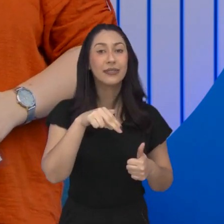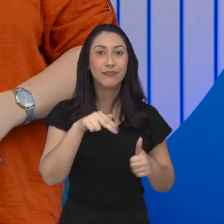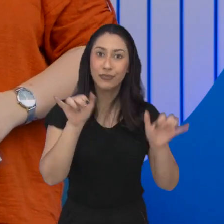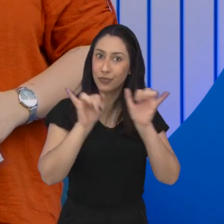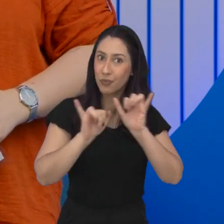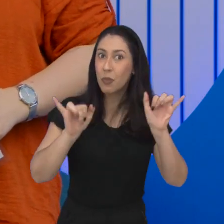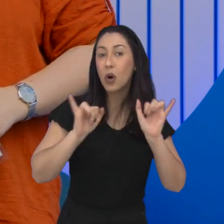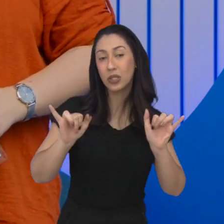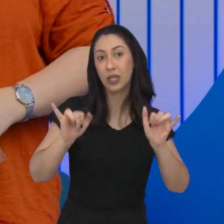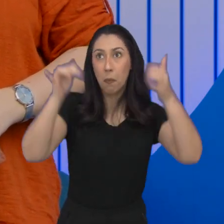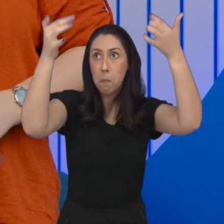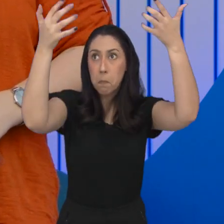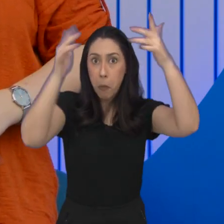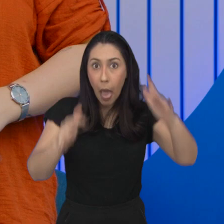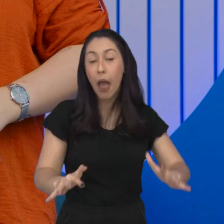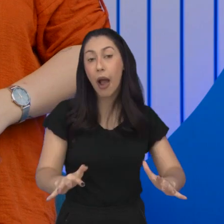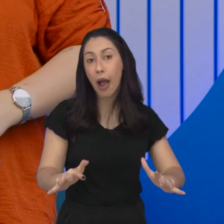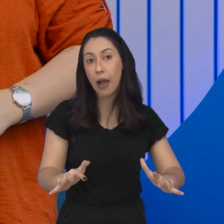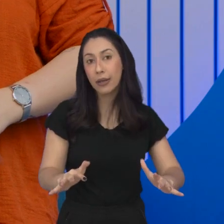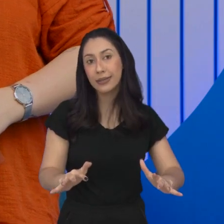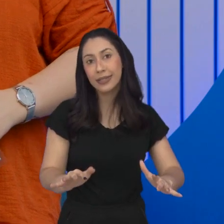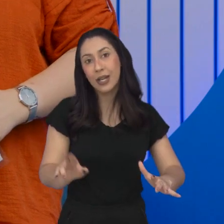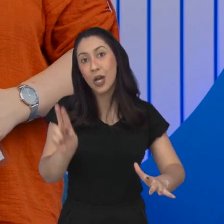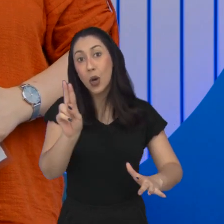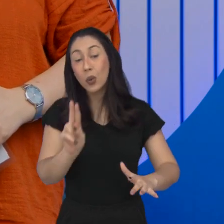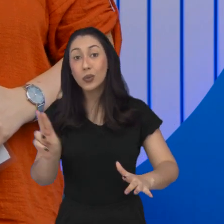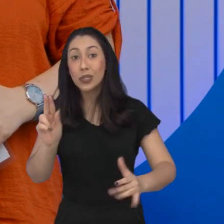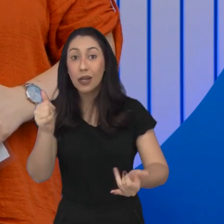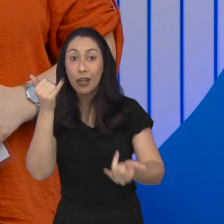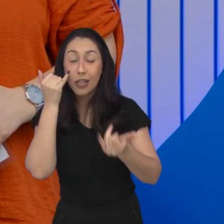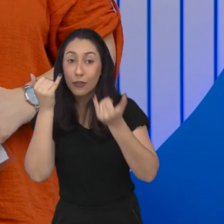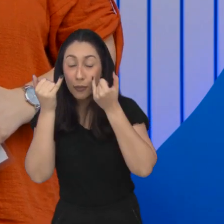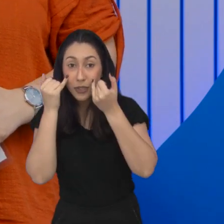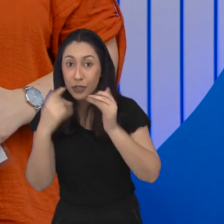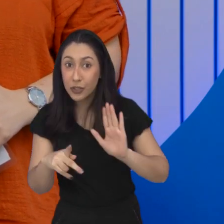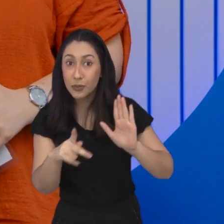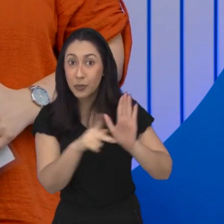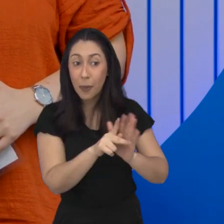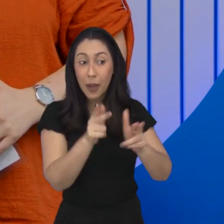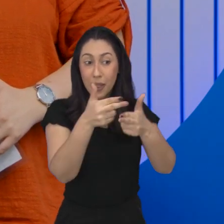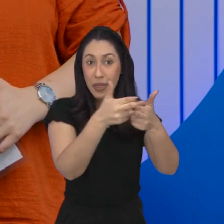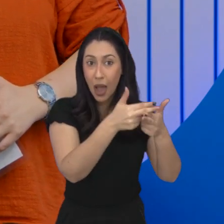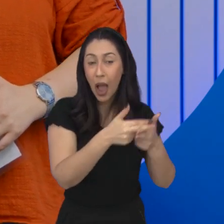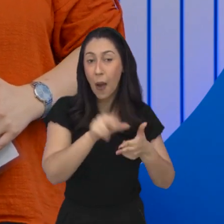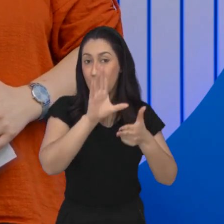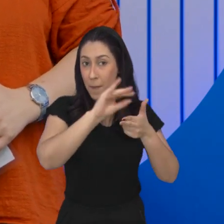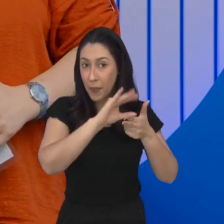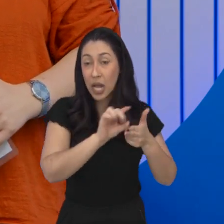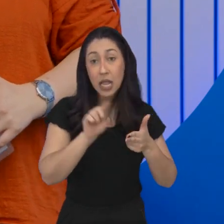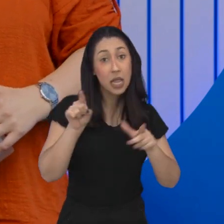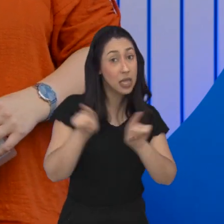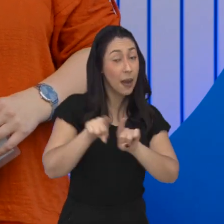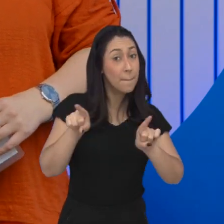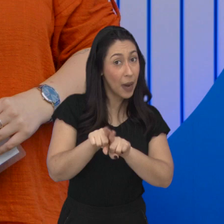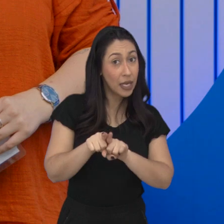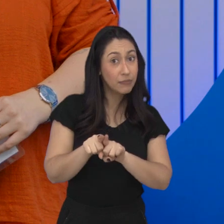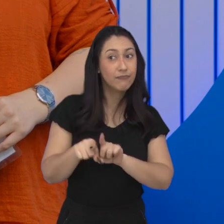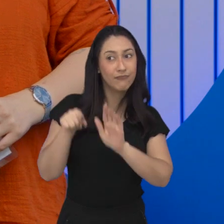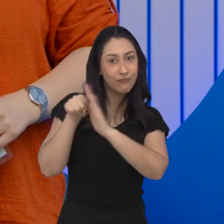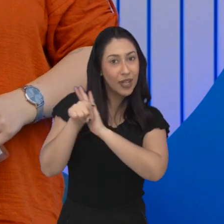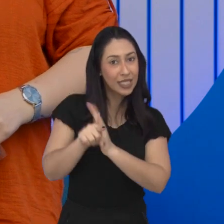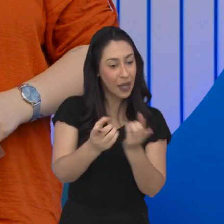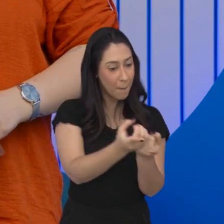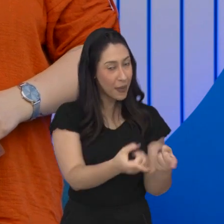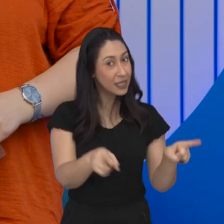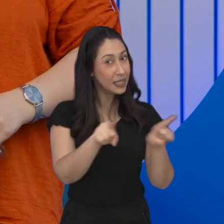de Monitoramento e Alerta de Desastres, por exemplo, usa muitas dessas informações e também realiza pesquisas em